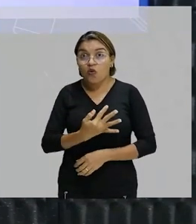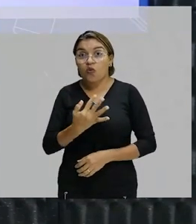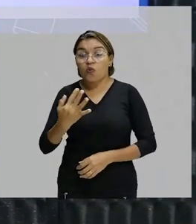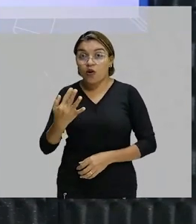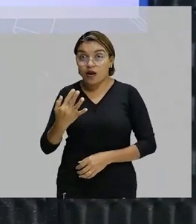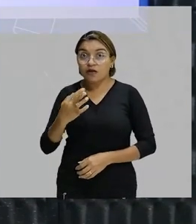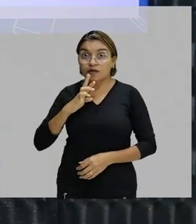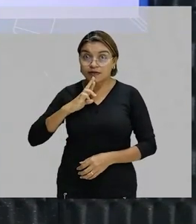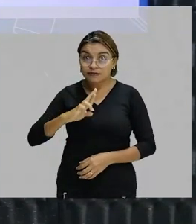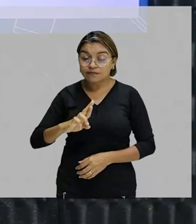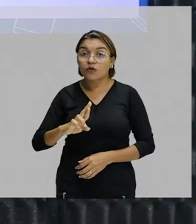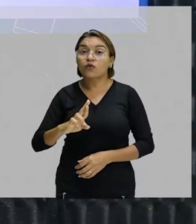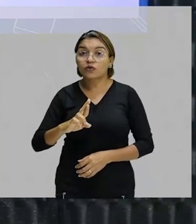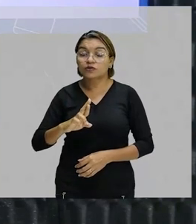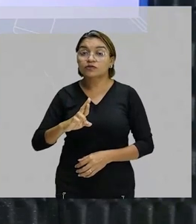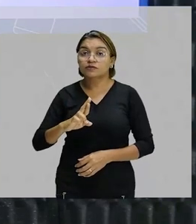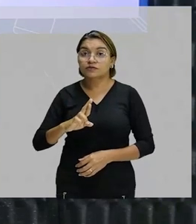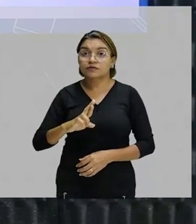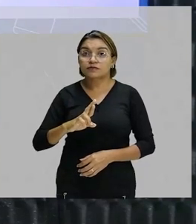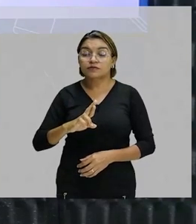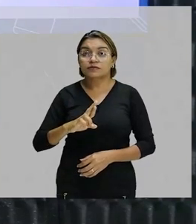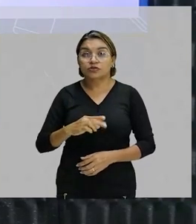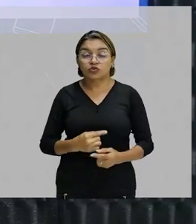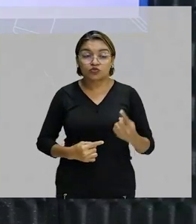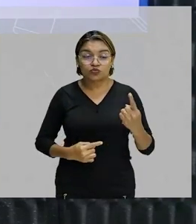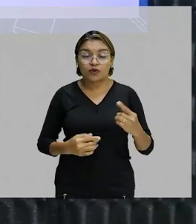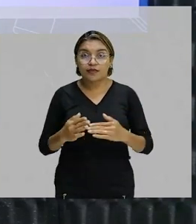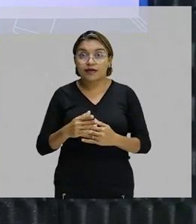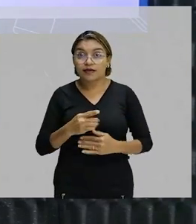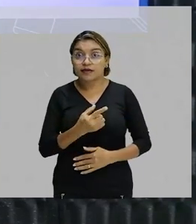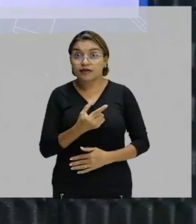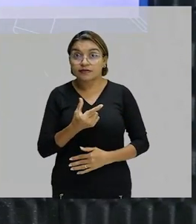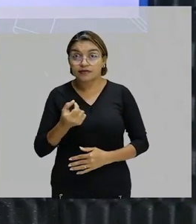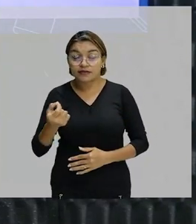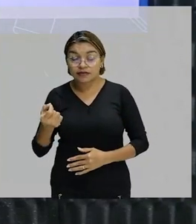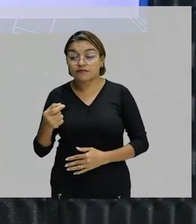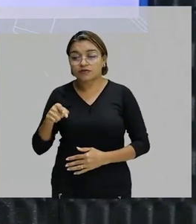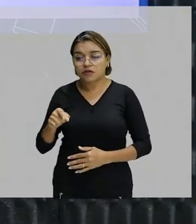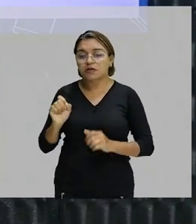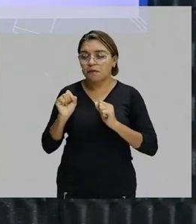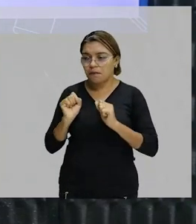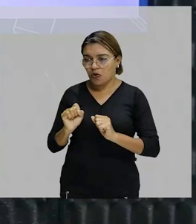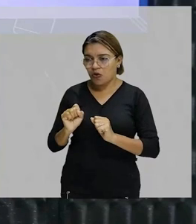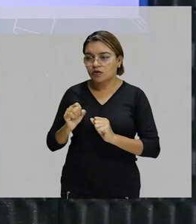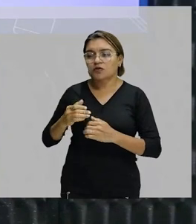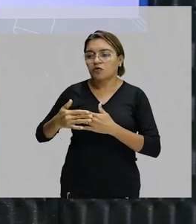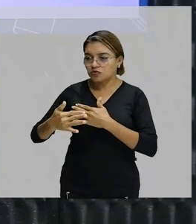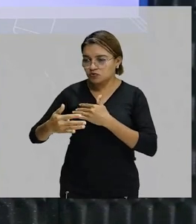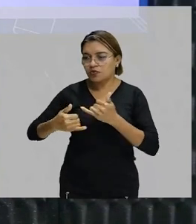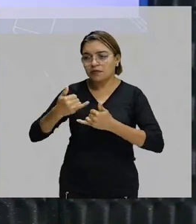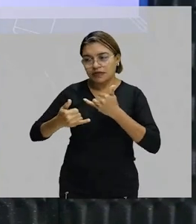dá Qual é a resposta da soma de todos os números compreendidos entre 1 e 100 vocês podem continuar na brincadeira de vocês